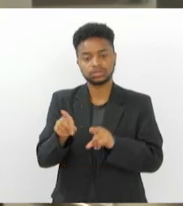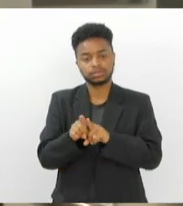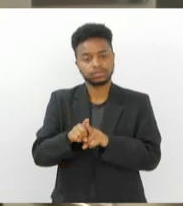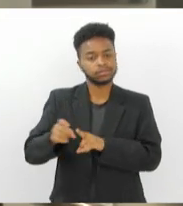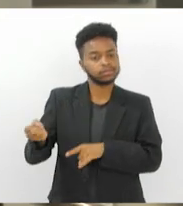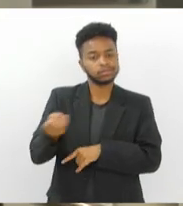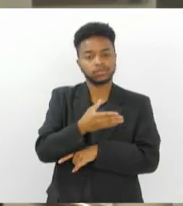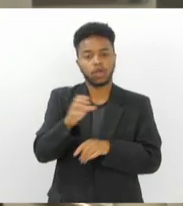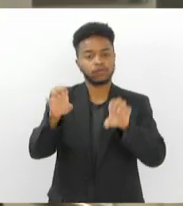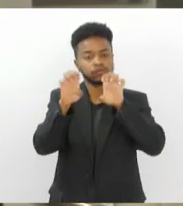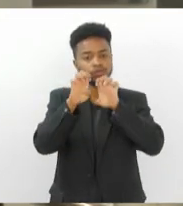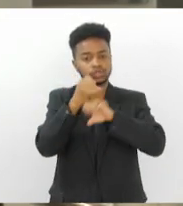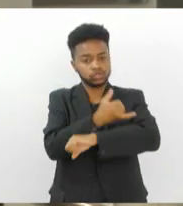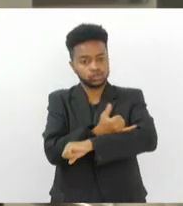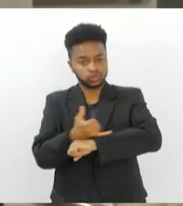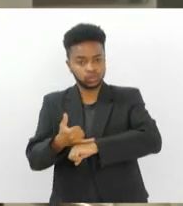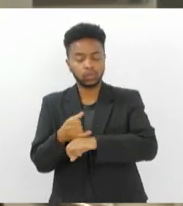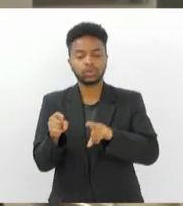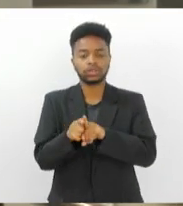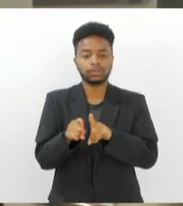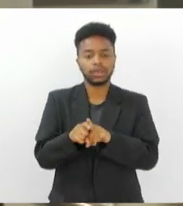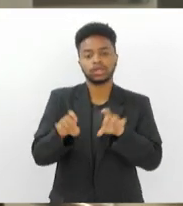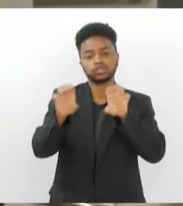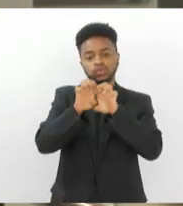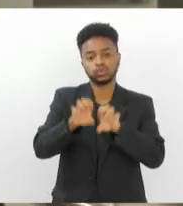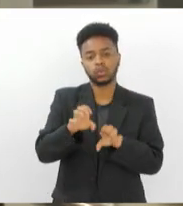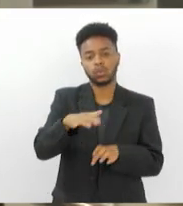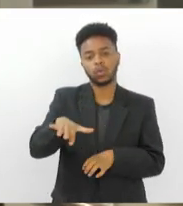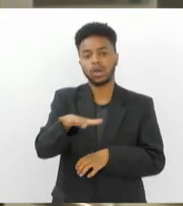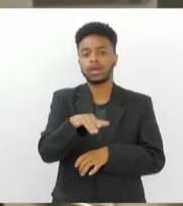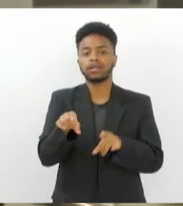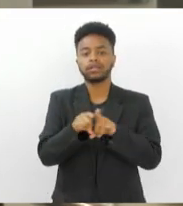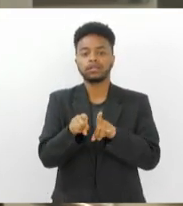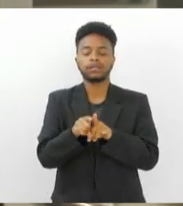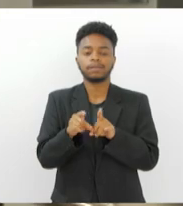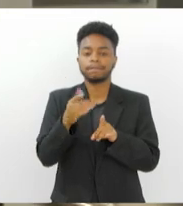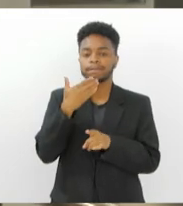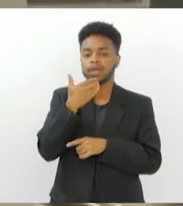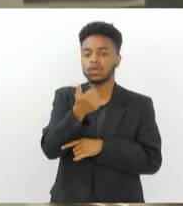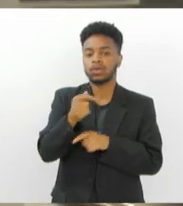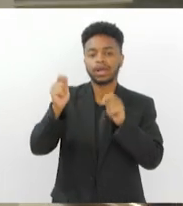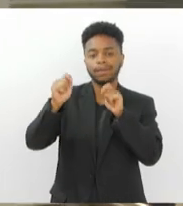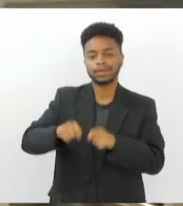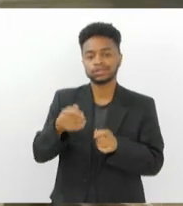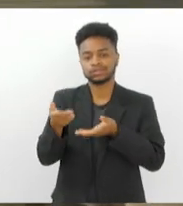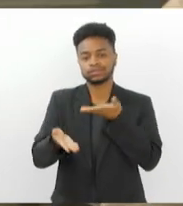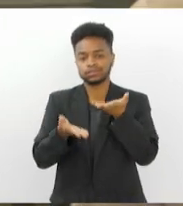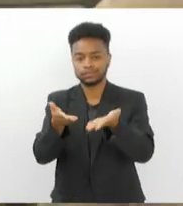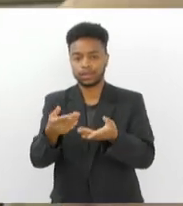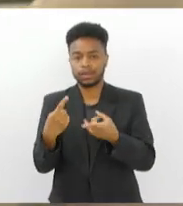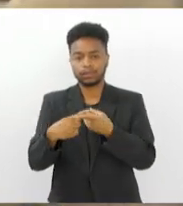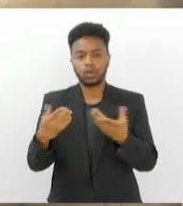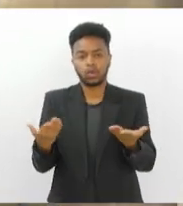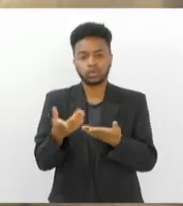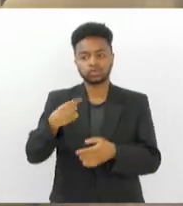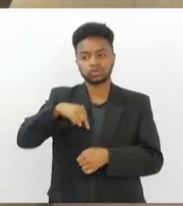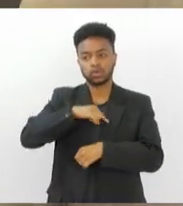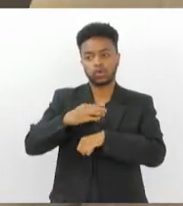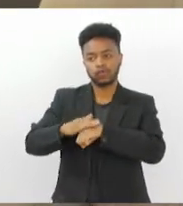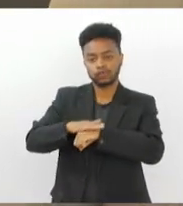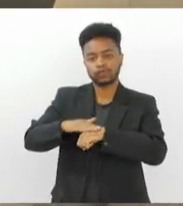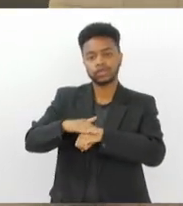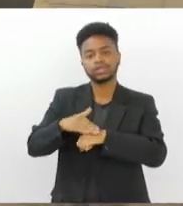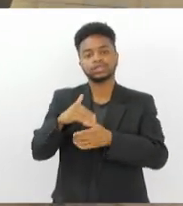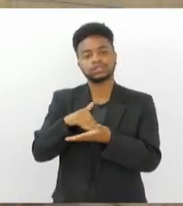a infraestrutura também toda a estrutura da casa da inclusão e também melhorando a capacidade de atendimento hoje a gente conversa com o secretário